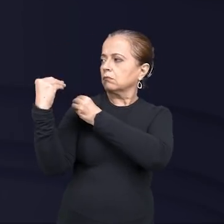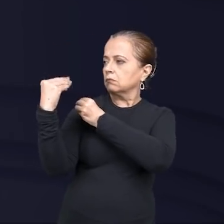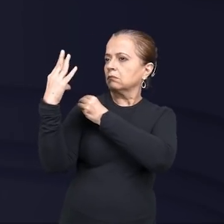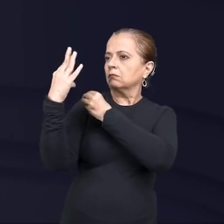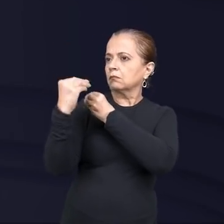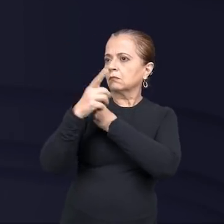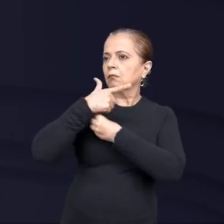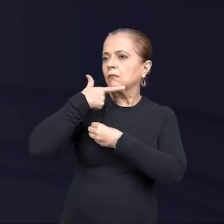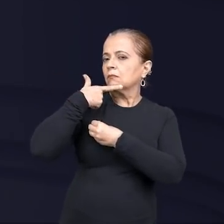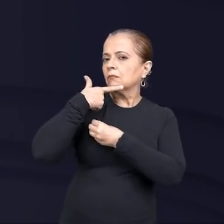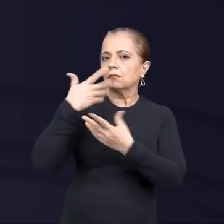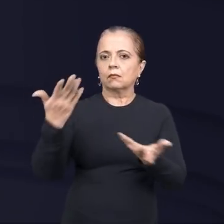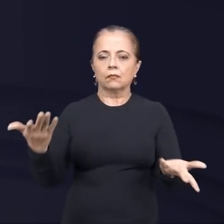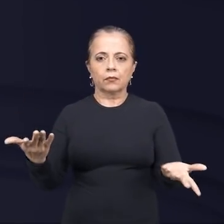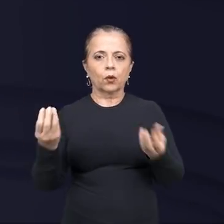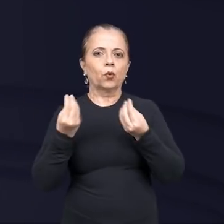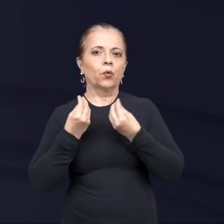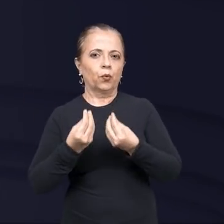fato dela ter